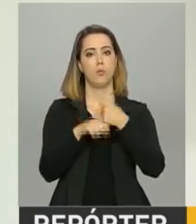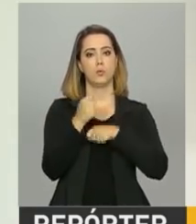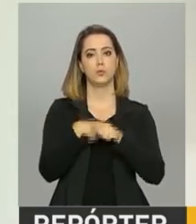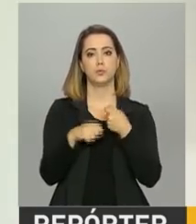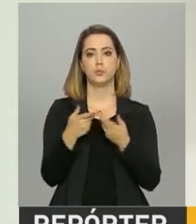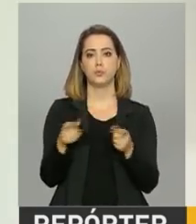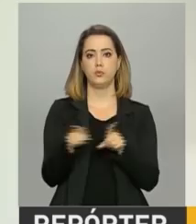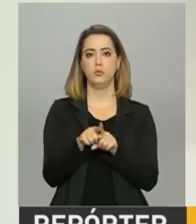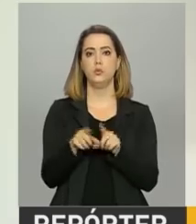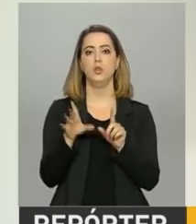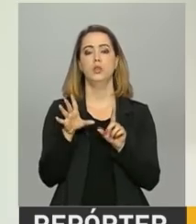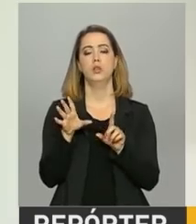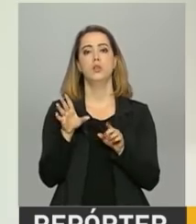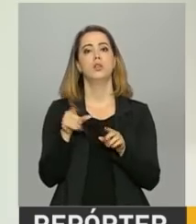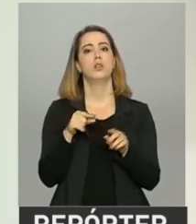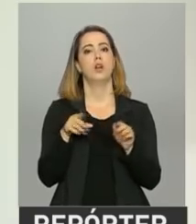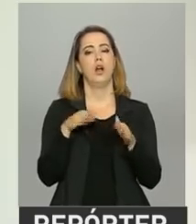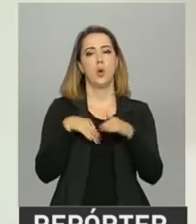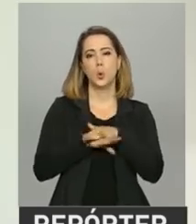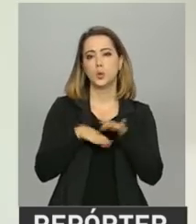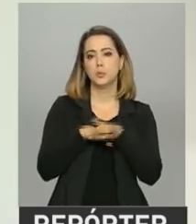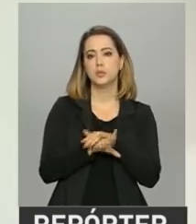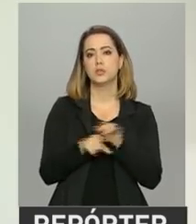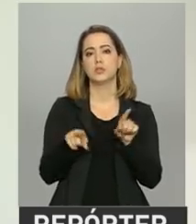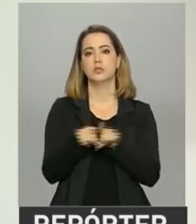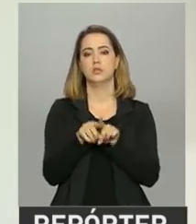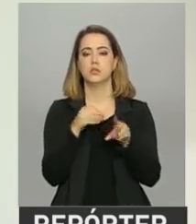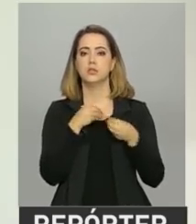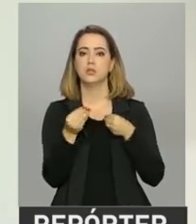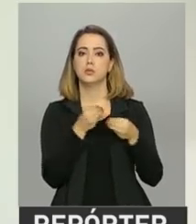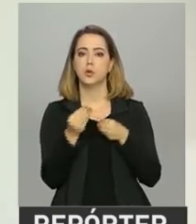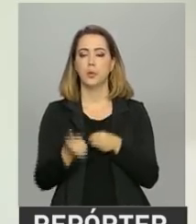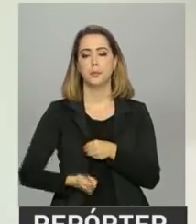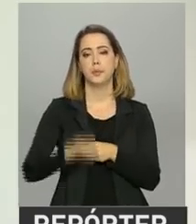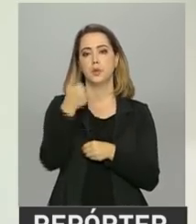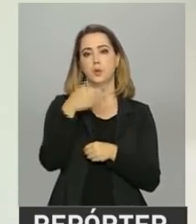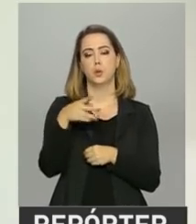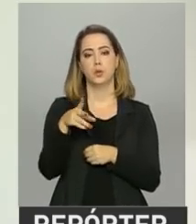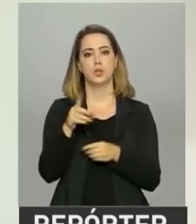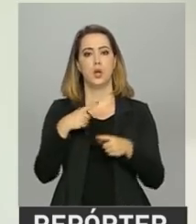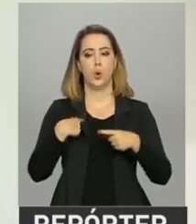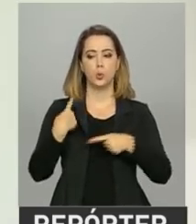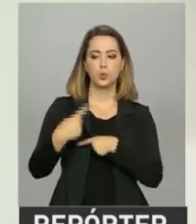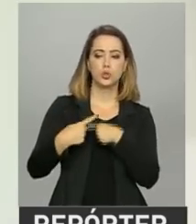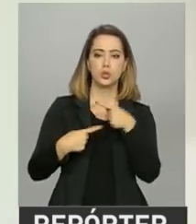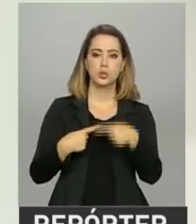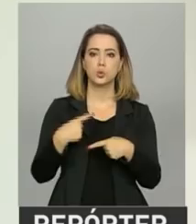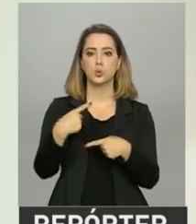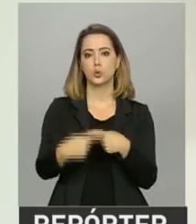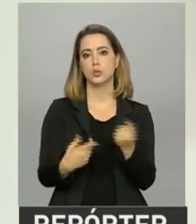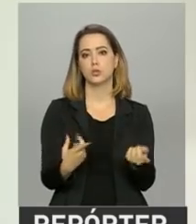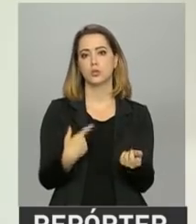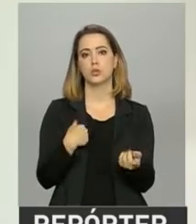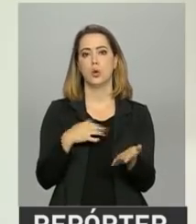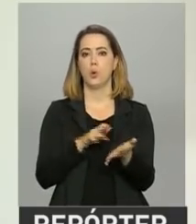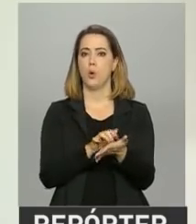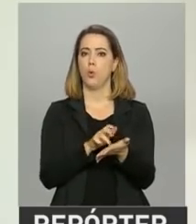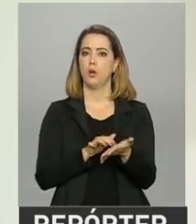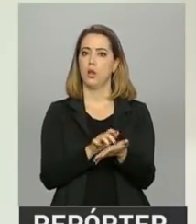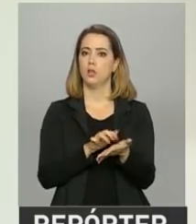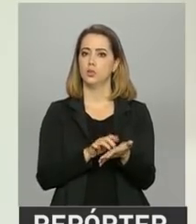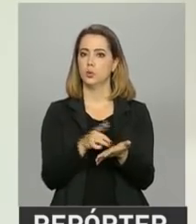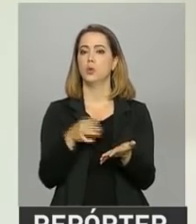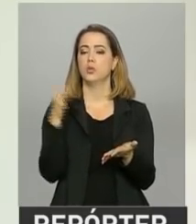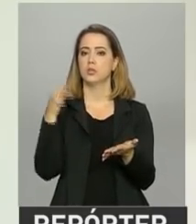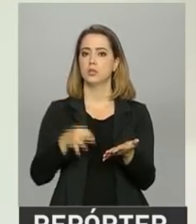também é muito importante a usar ferramentas que vão ajudar no dia a dia como por exemplo a calculadora do cidadão que